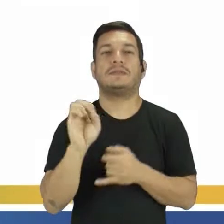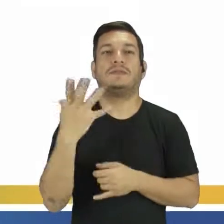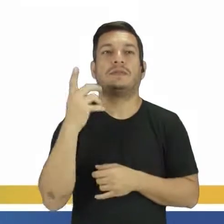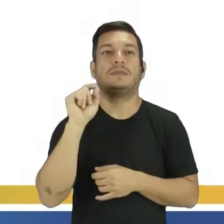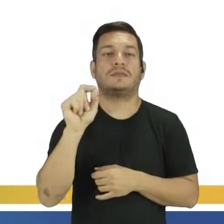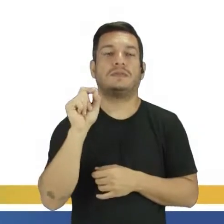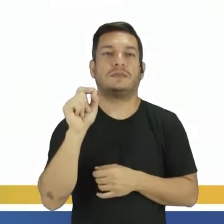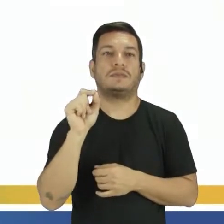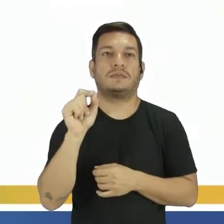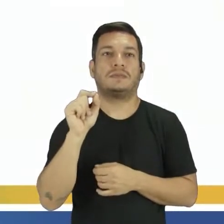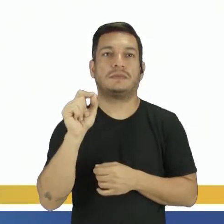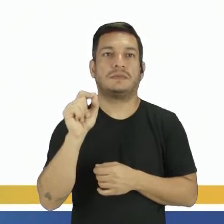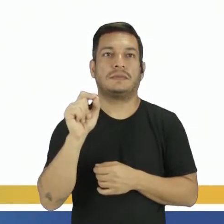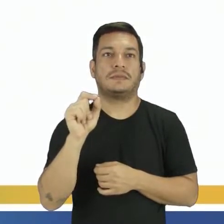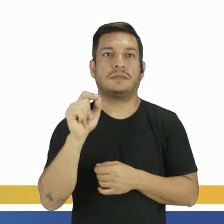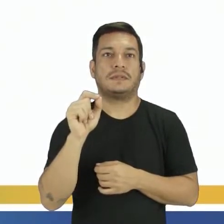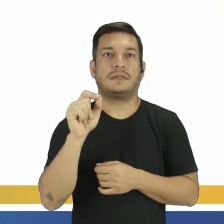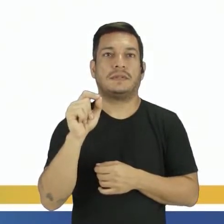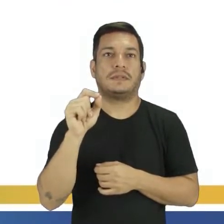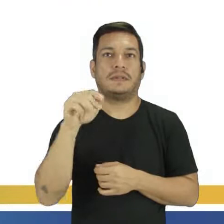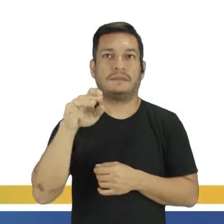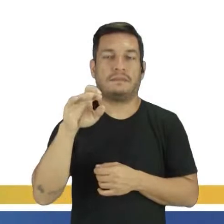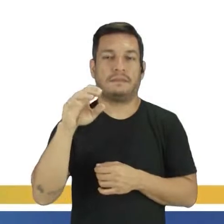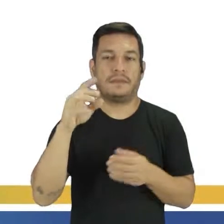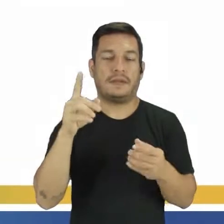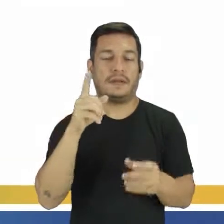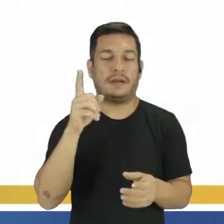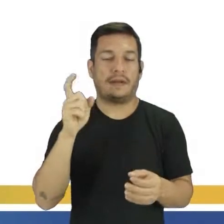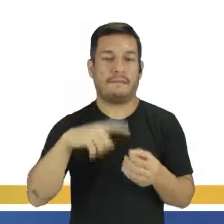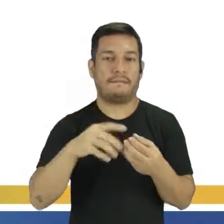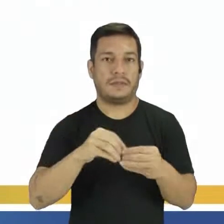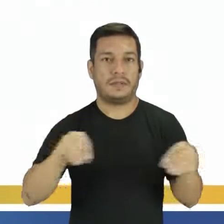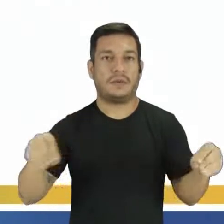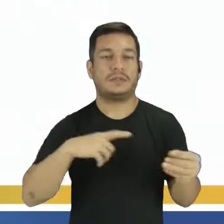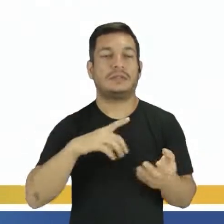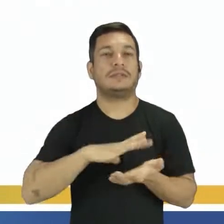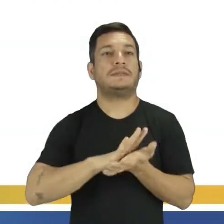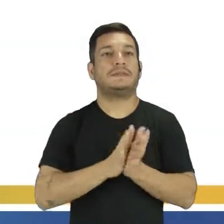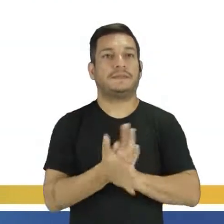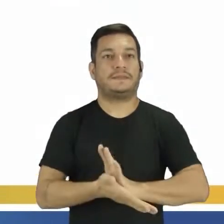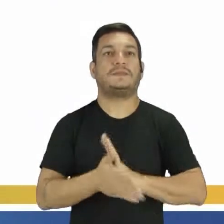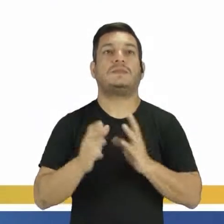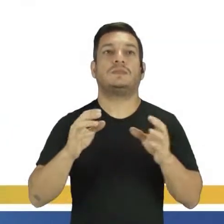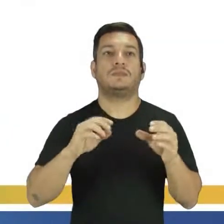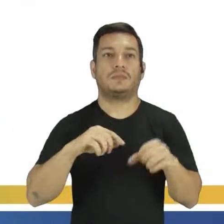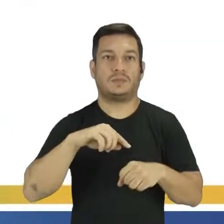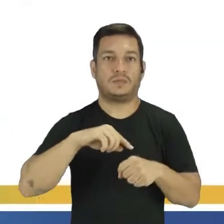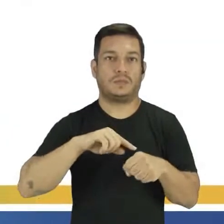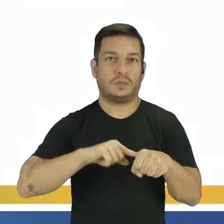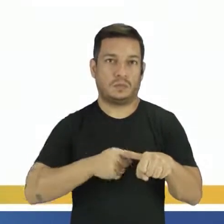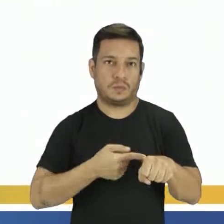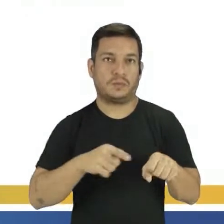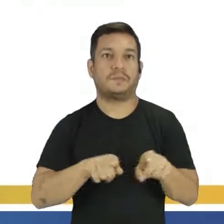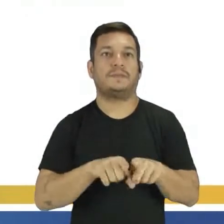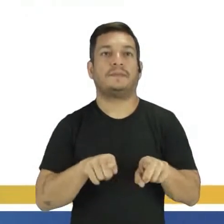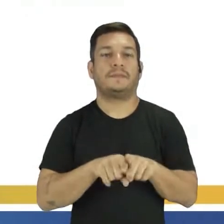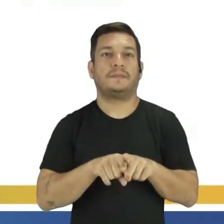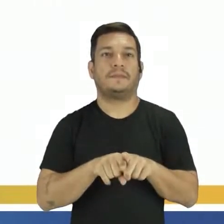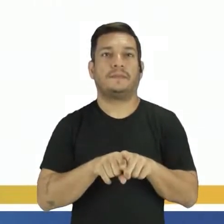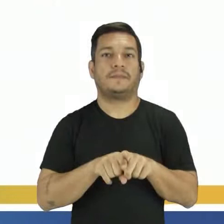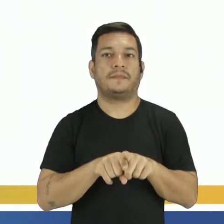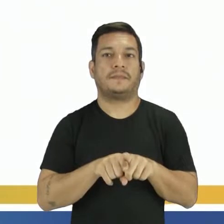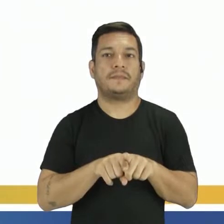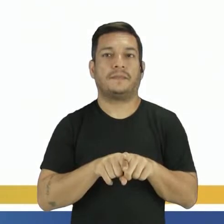acontece na prófase da mitose. A gente vai ter a destruição do núcleo, organização e condensação